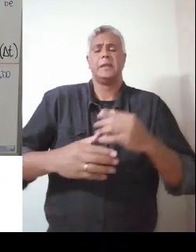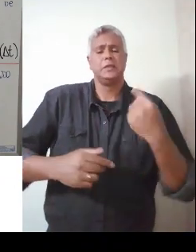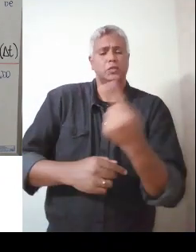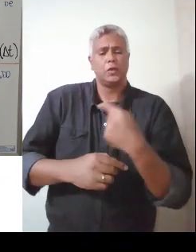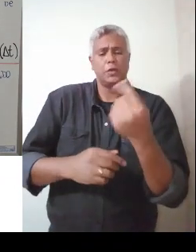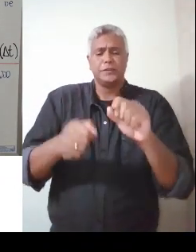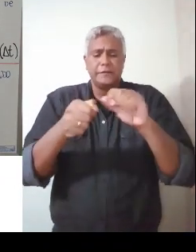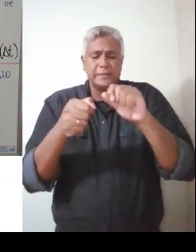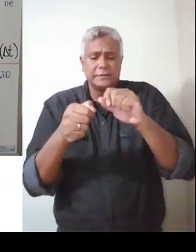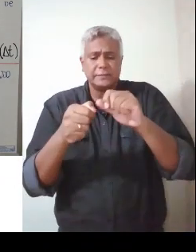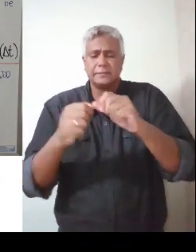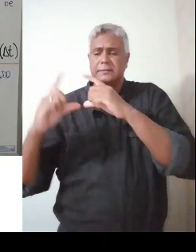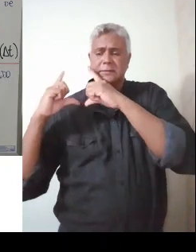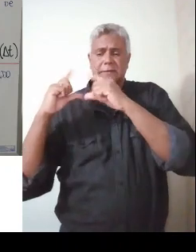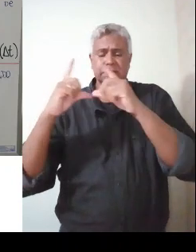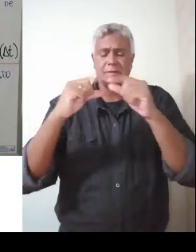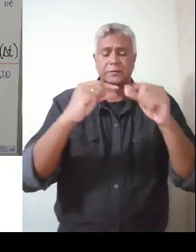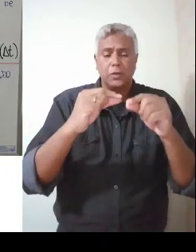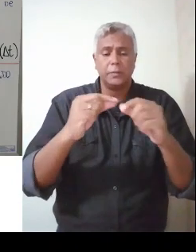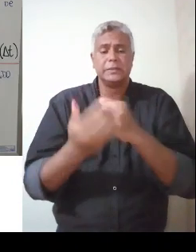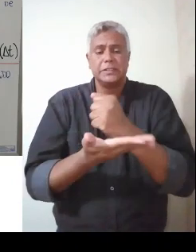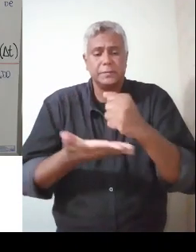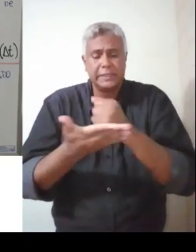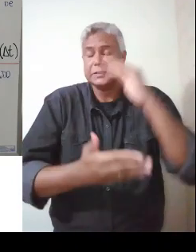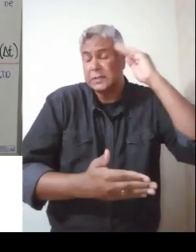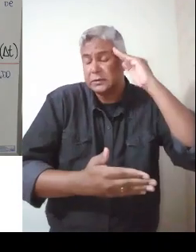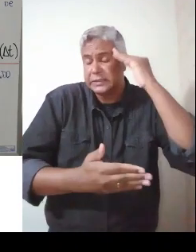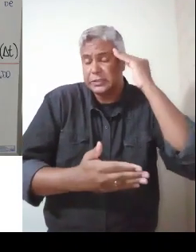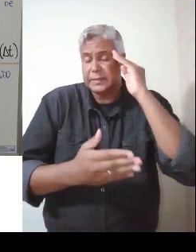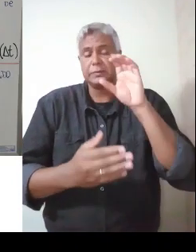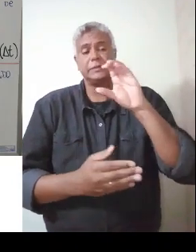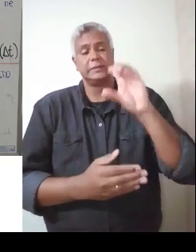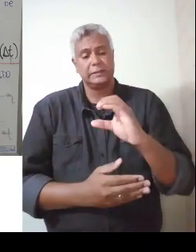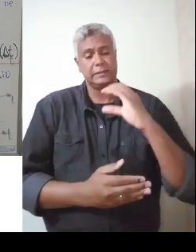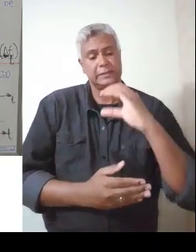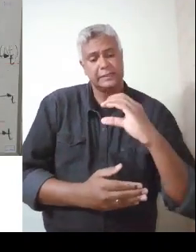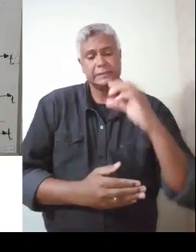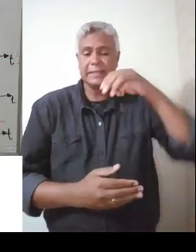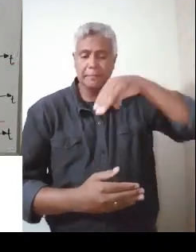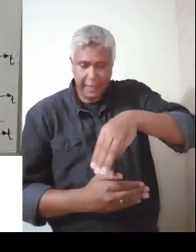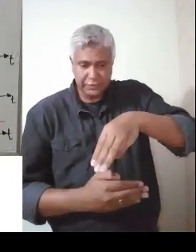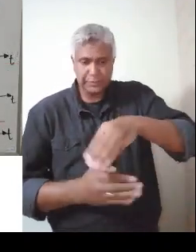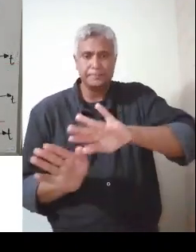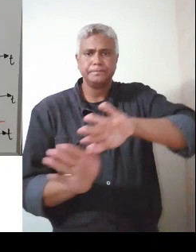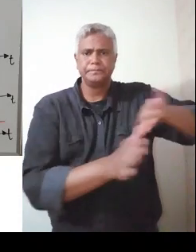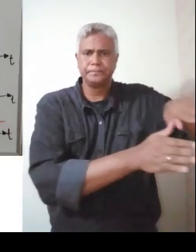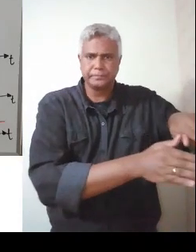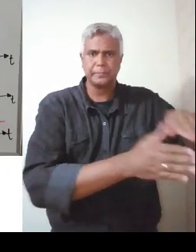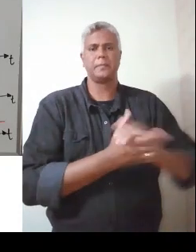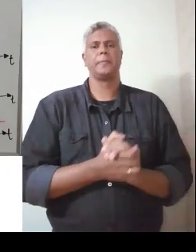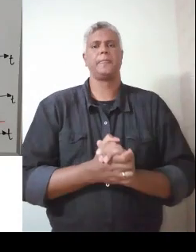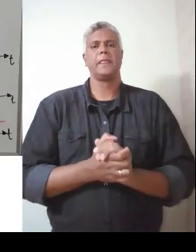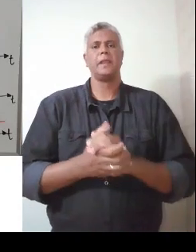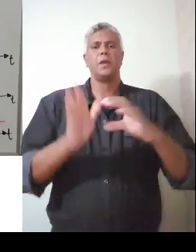nós construímos as bases para o entendimento da cinemática. Dando continuidade,